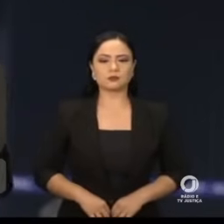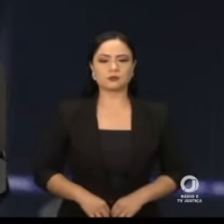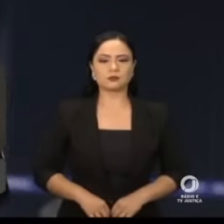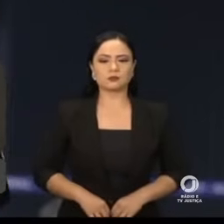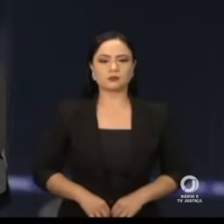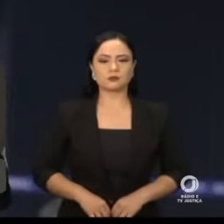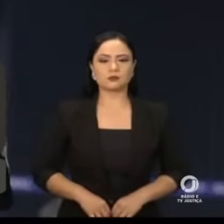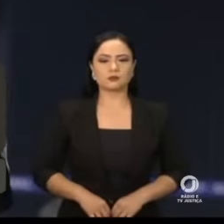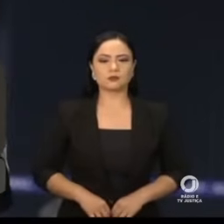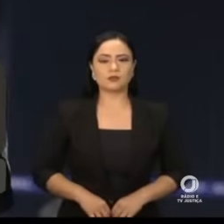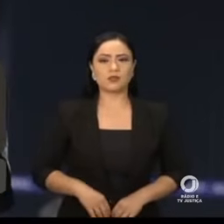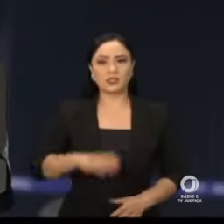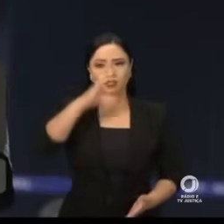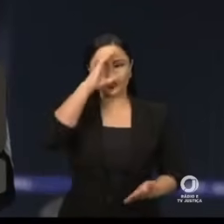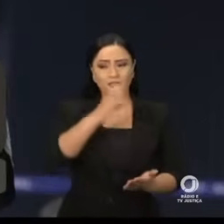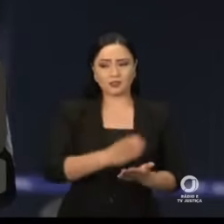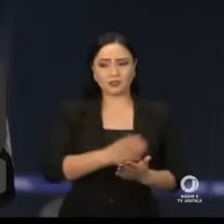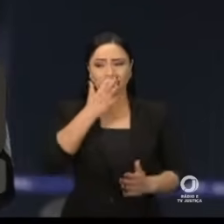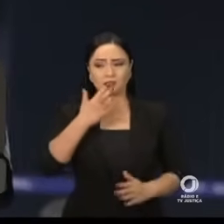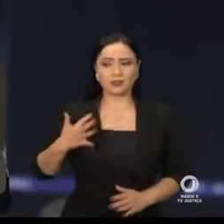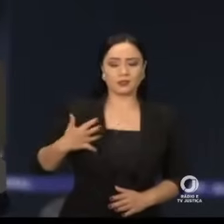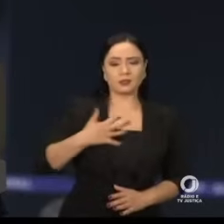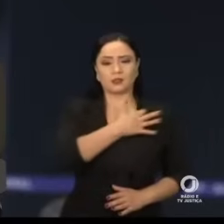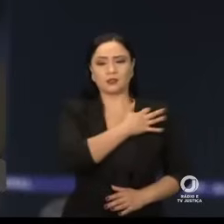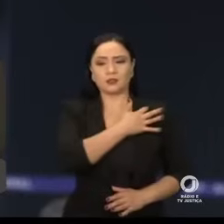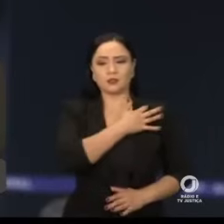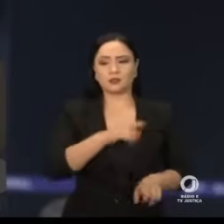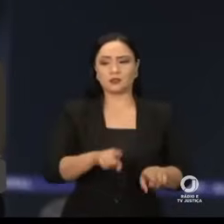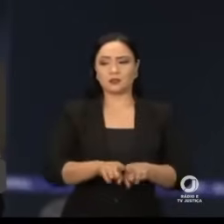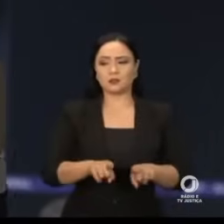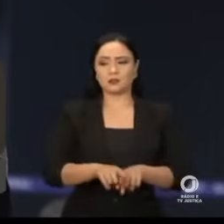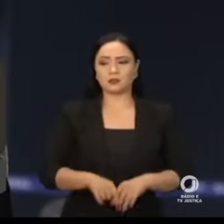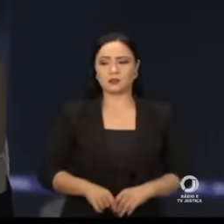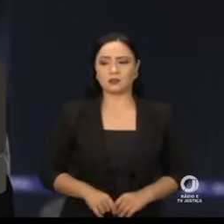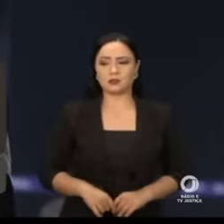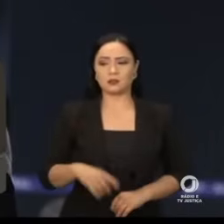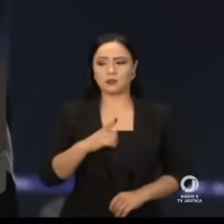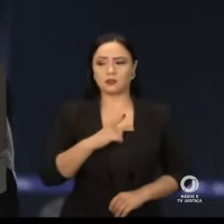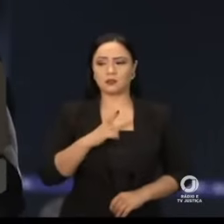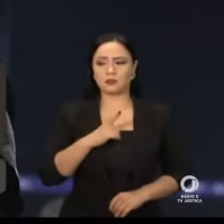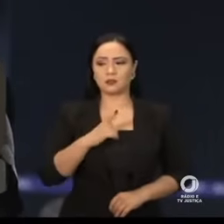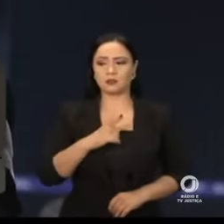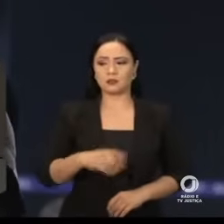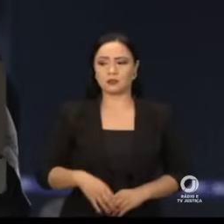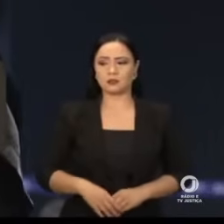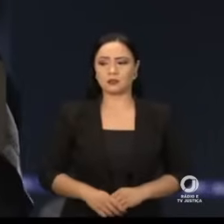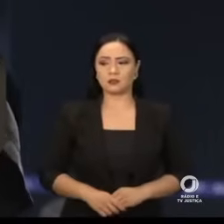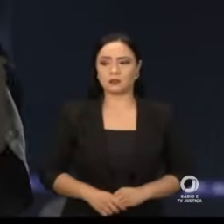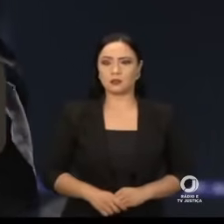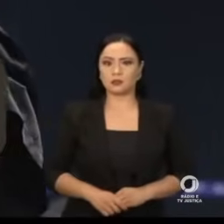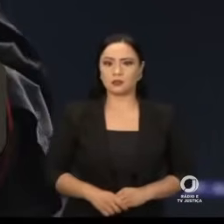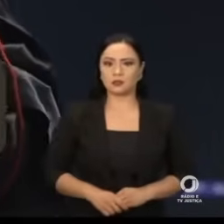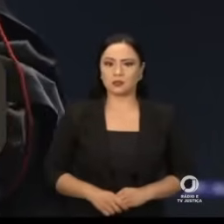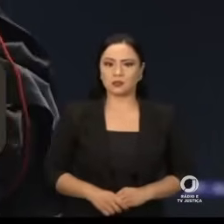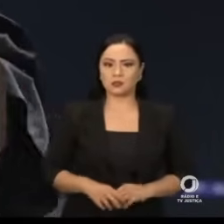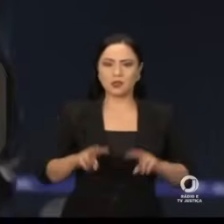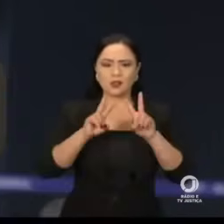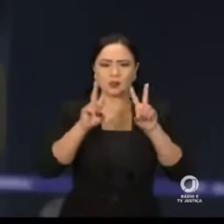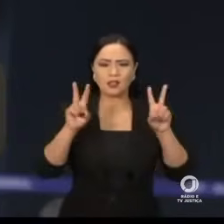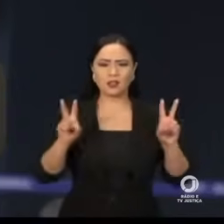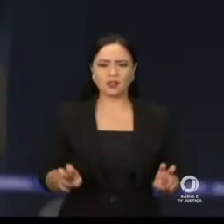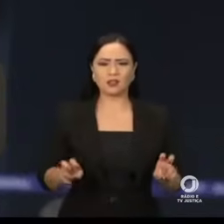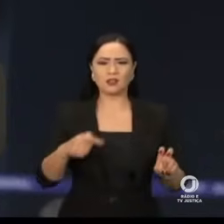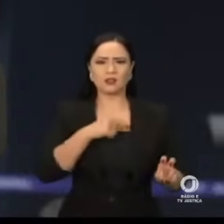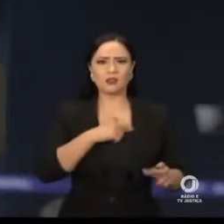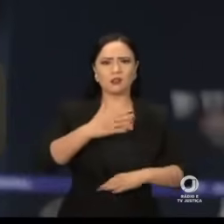A tese da acusação é de que a criação do caos serviria, na verdade, a um